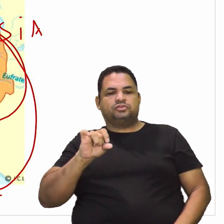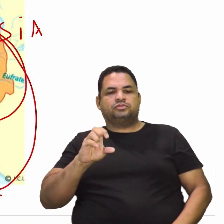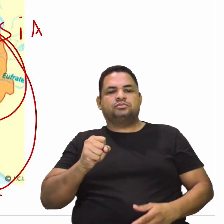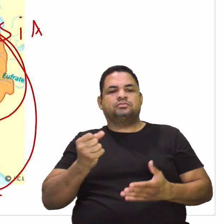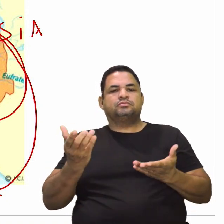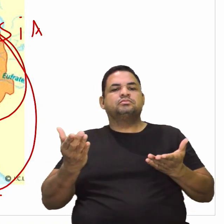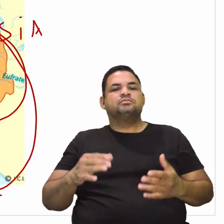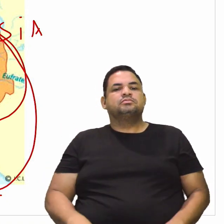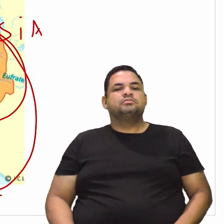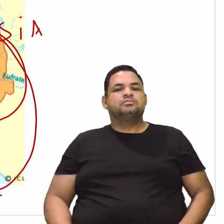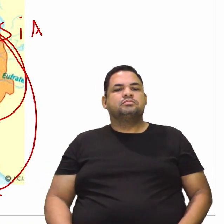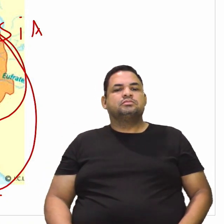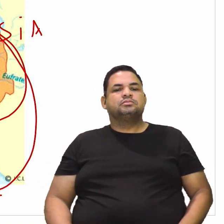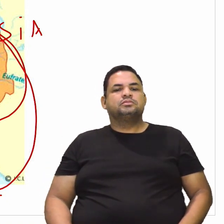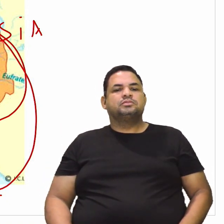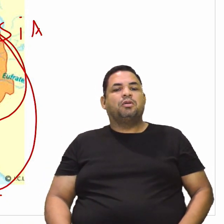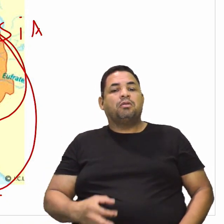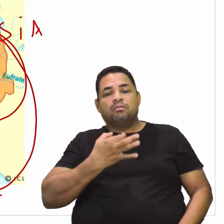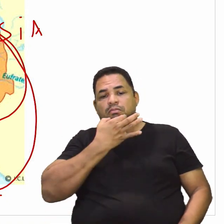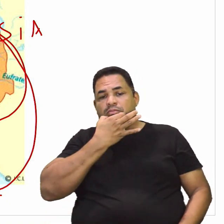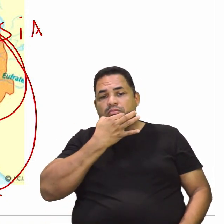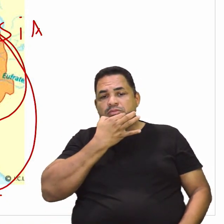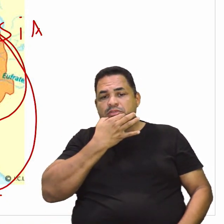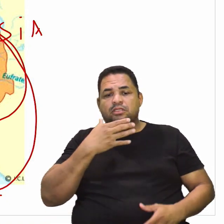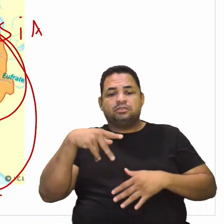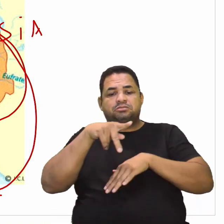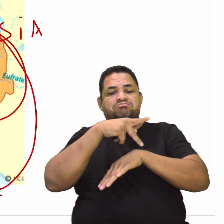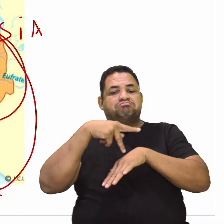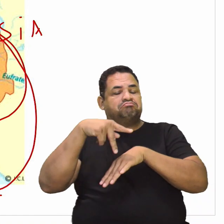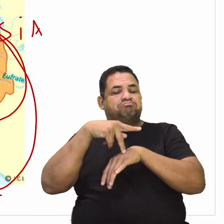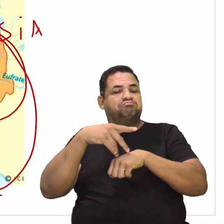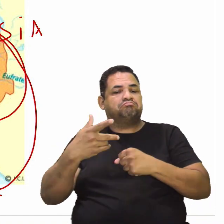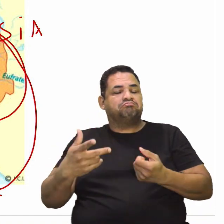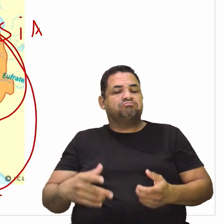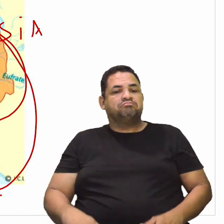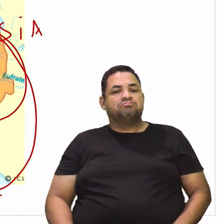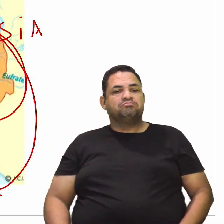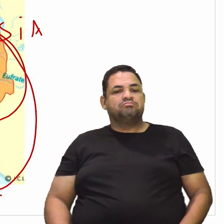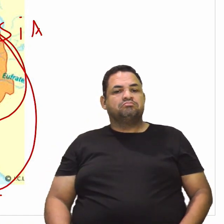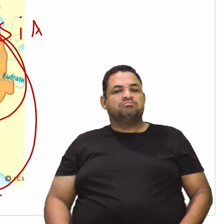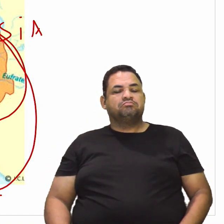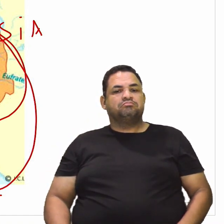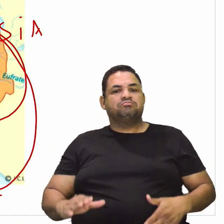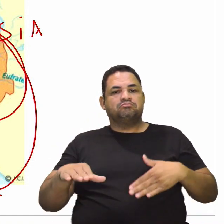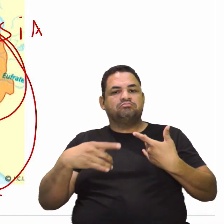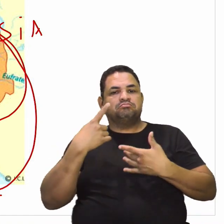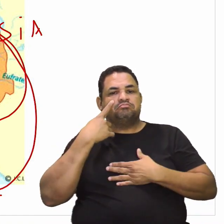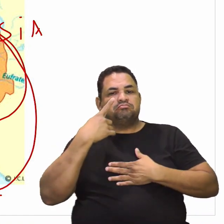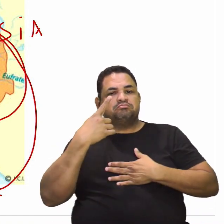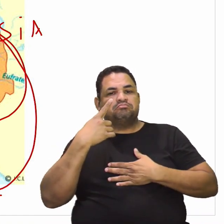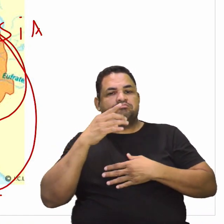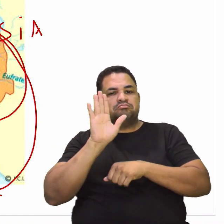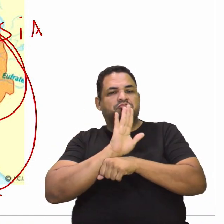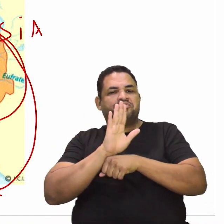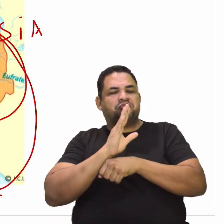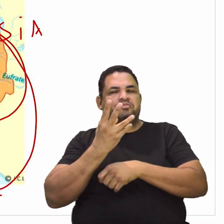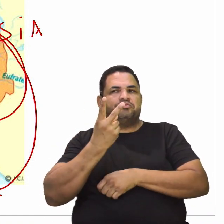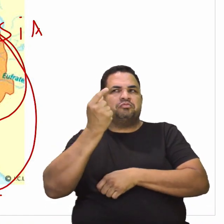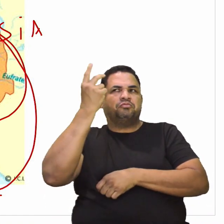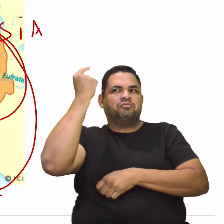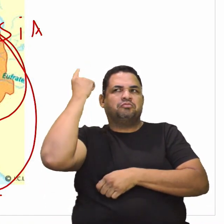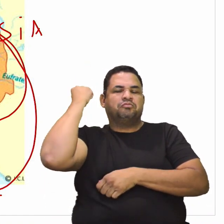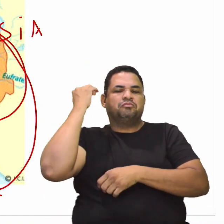são os britânicos, os ingleses. E você, quando assiste um filme antigo